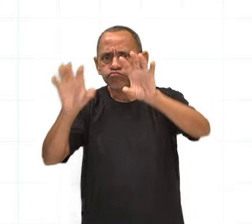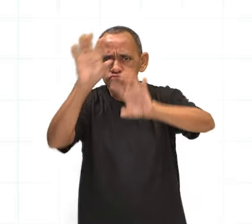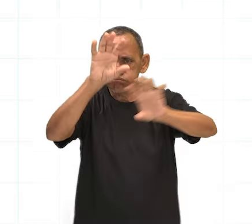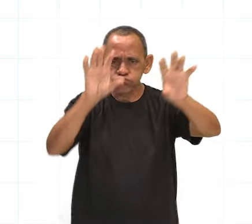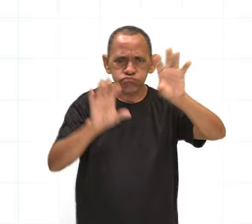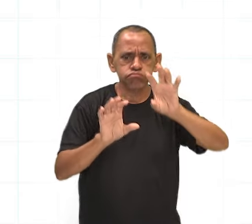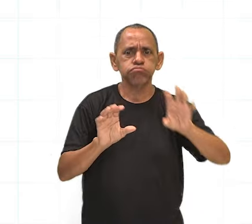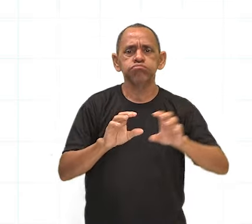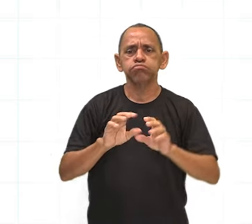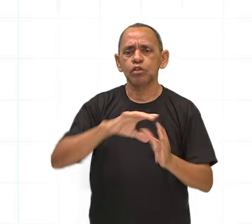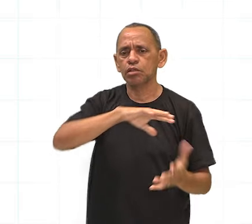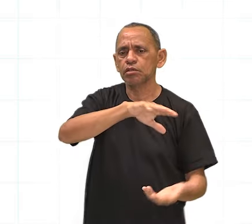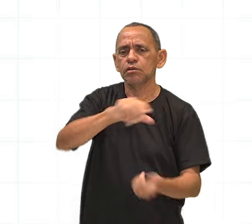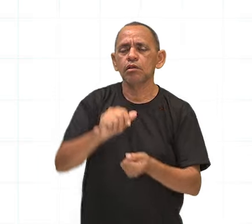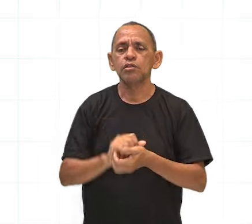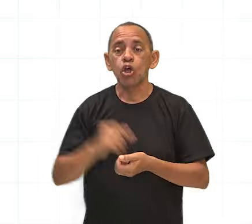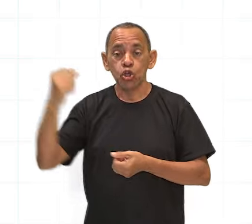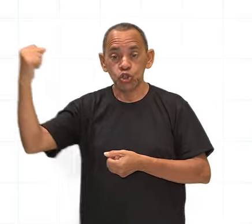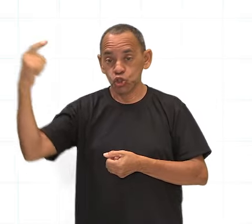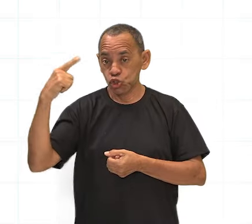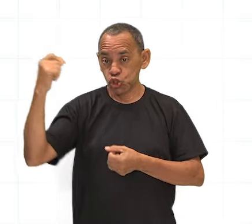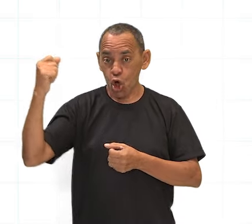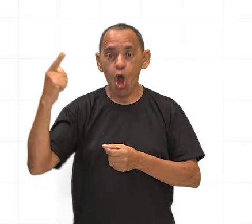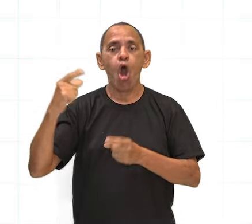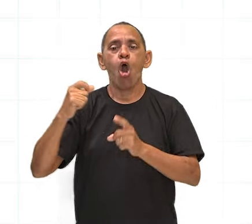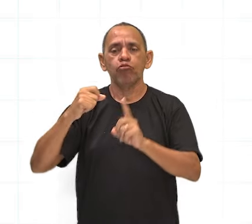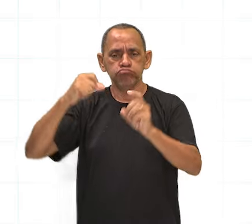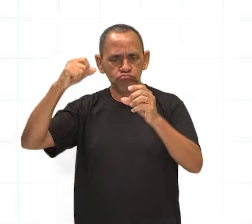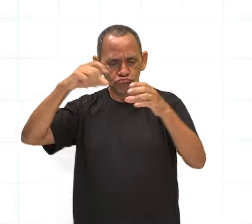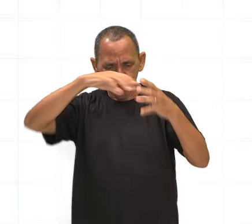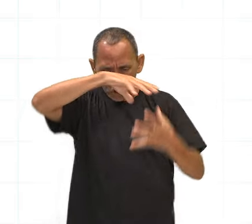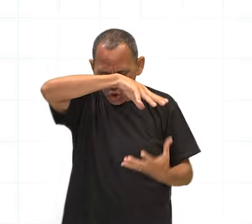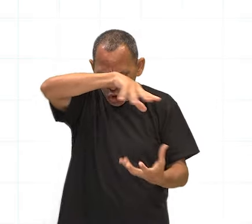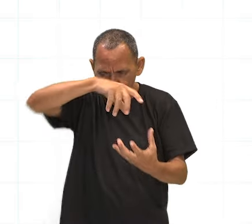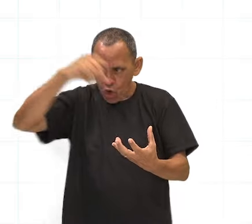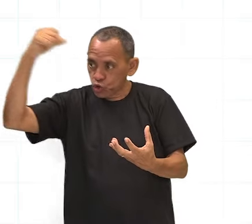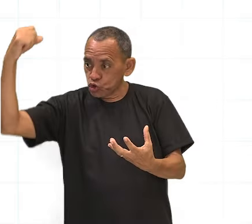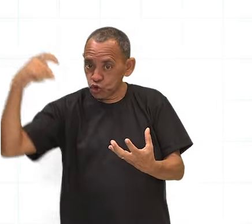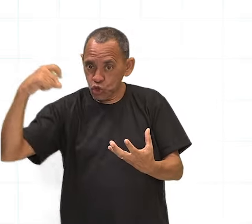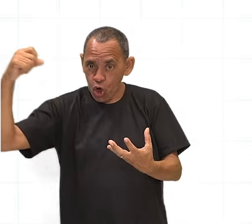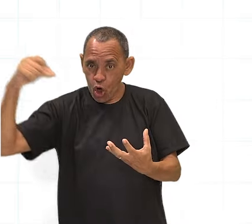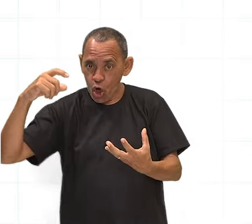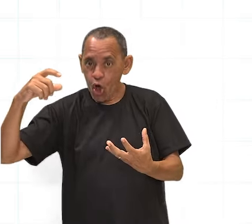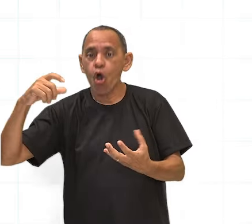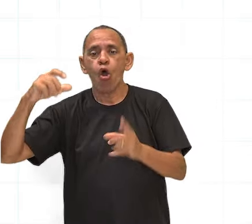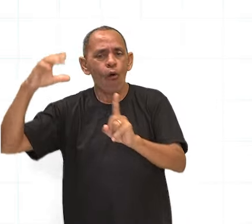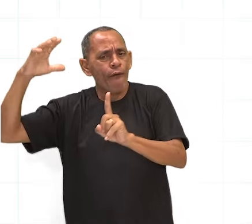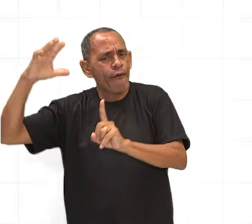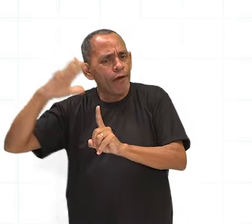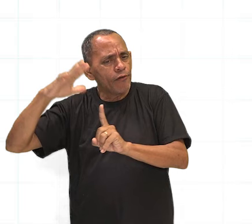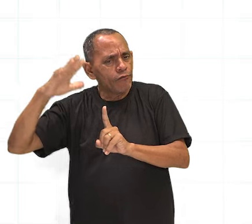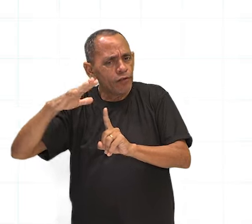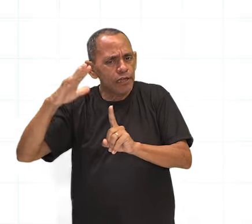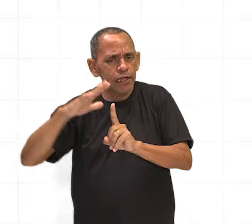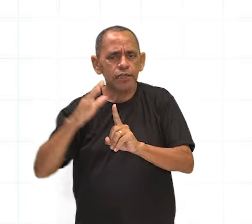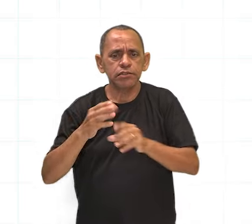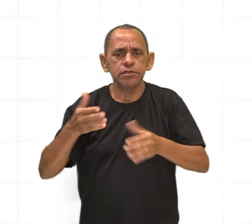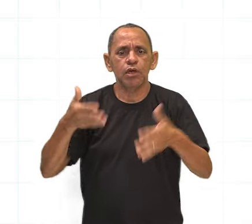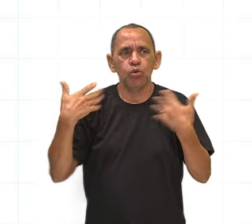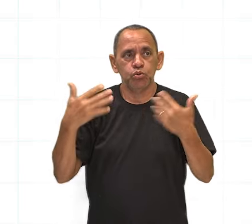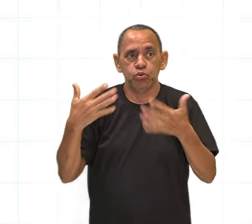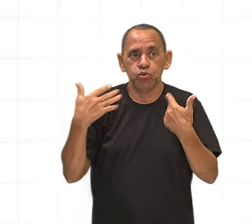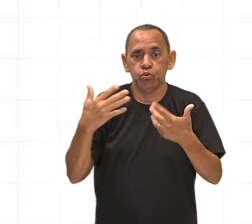diz aí na cartela. O Sol aquece toda a Terra, mas verifica-se uma distribuição desigual